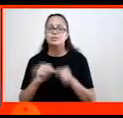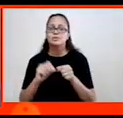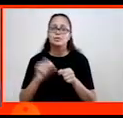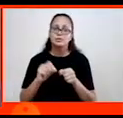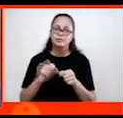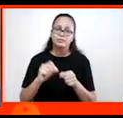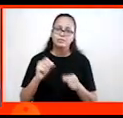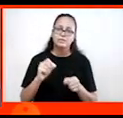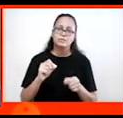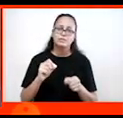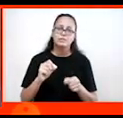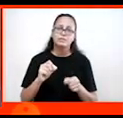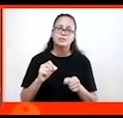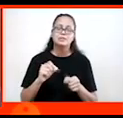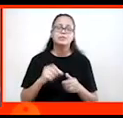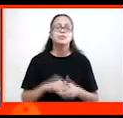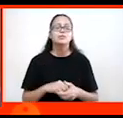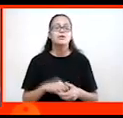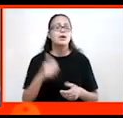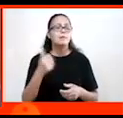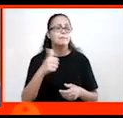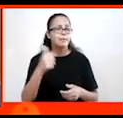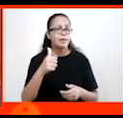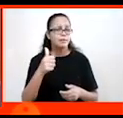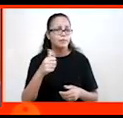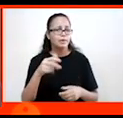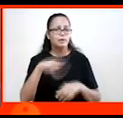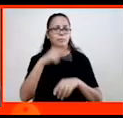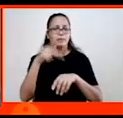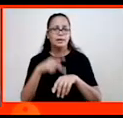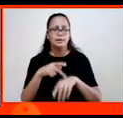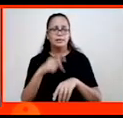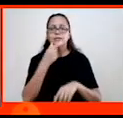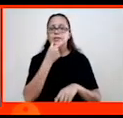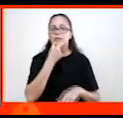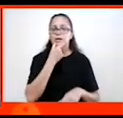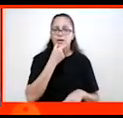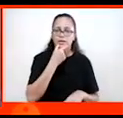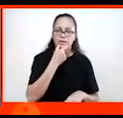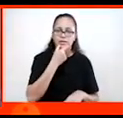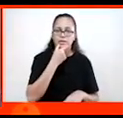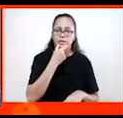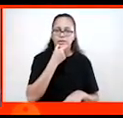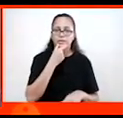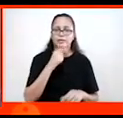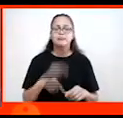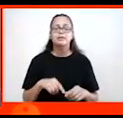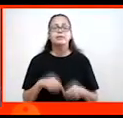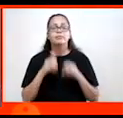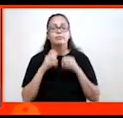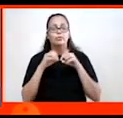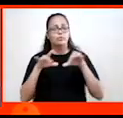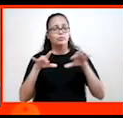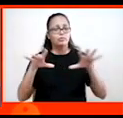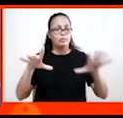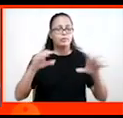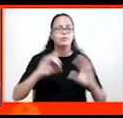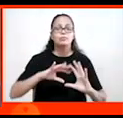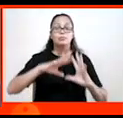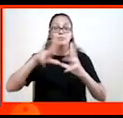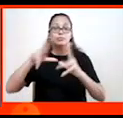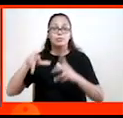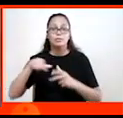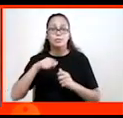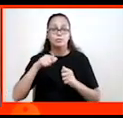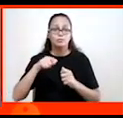produção mecânica. Primeiro, onde aconteceu? Na Inglaterra. E depois não ficou restrito só à Inglaterra, né? Se expandiu pelo mundo, né? Por